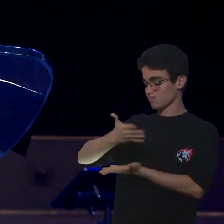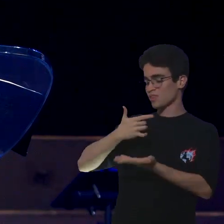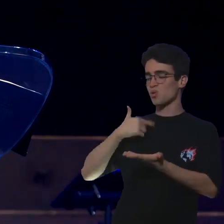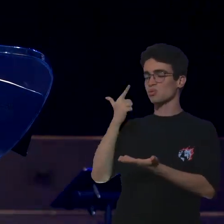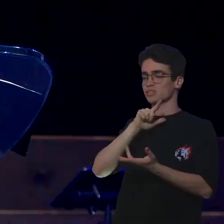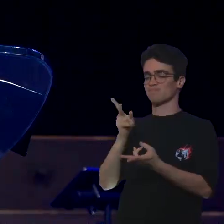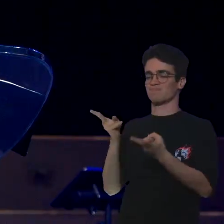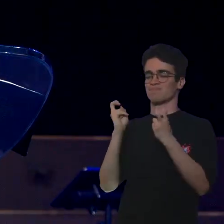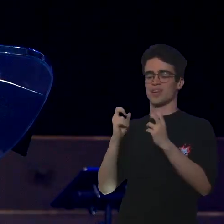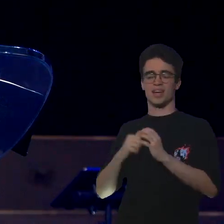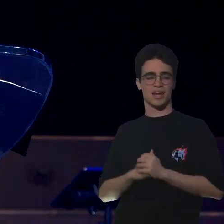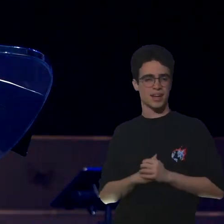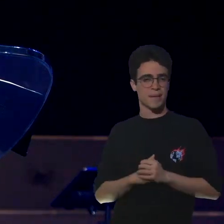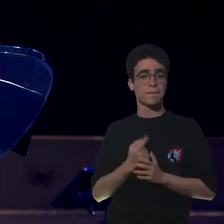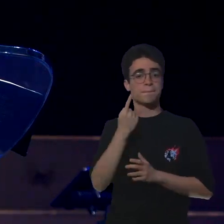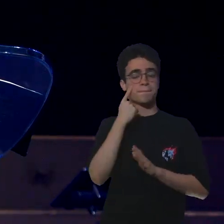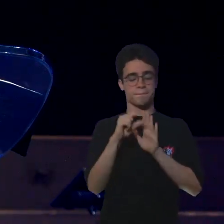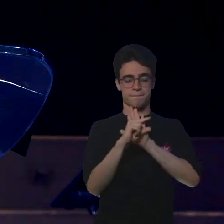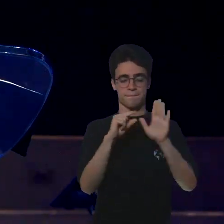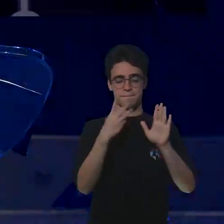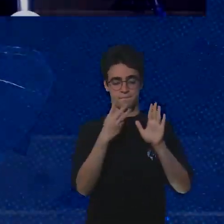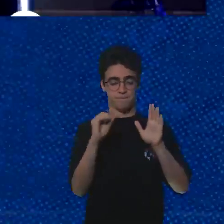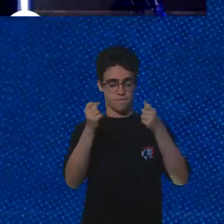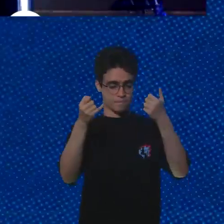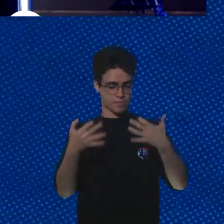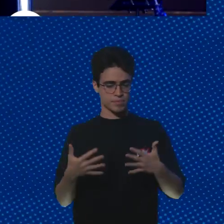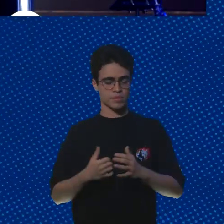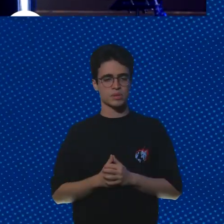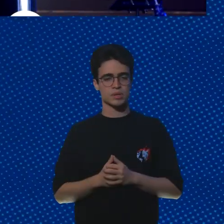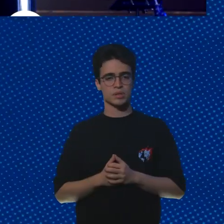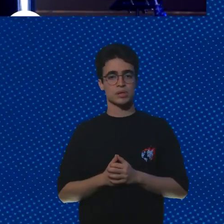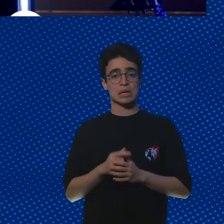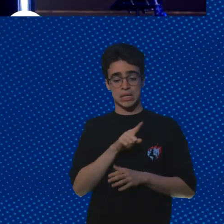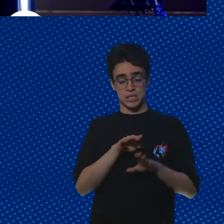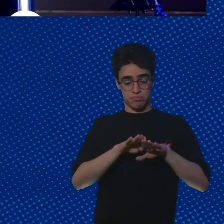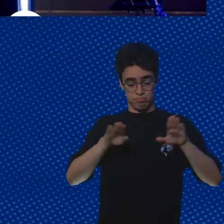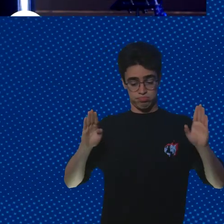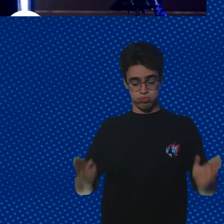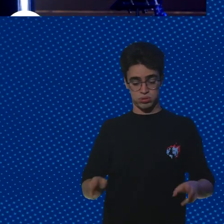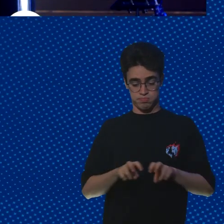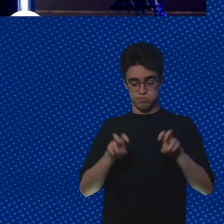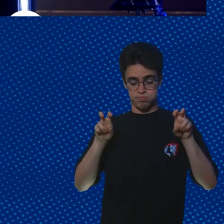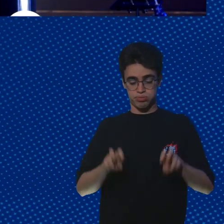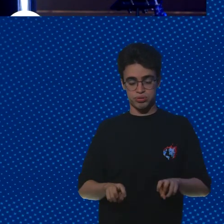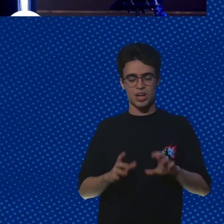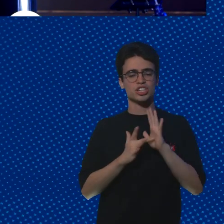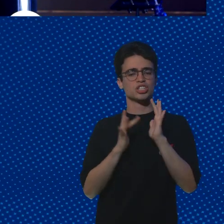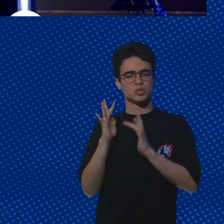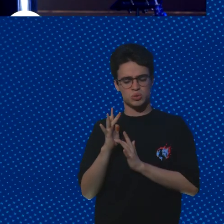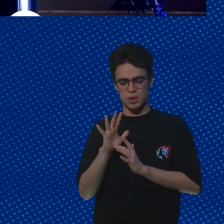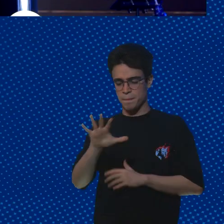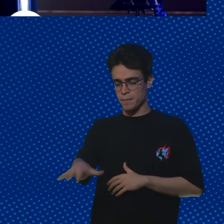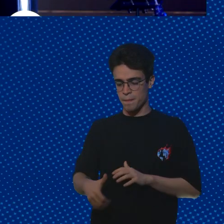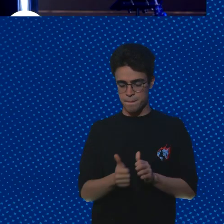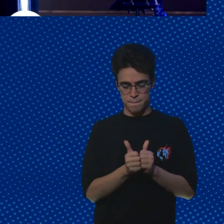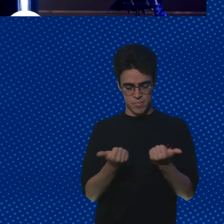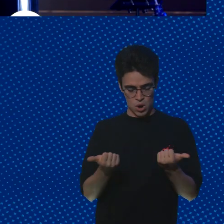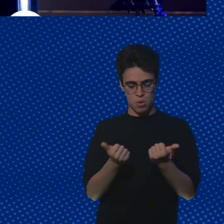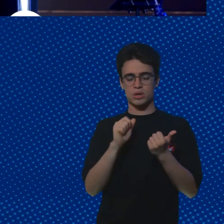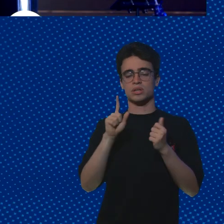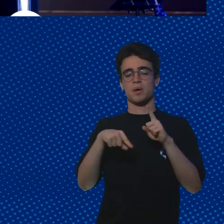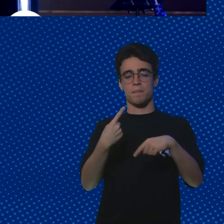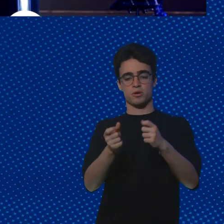Verso 30 vai falar, quando estavam à mesa, ele tomou o pão e o abençoou, depois